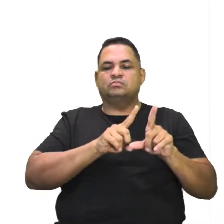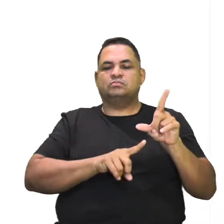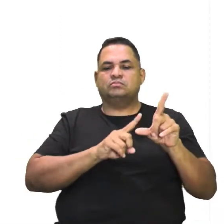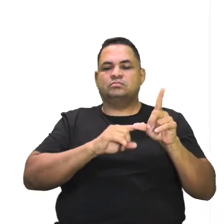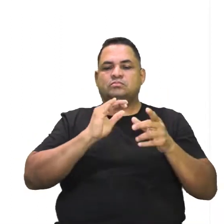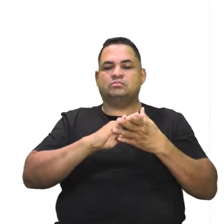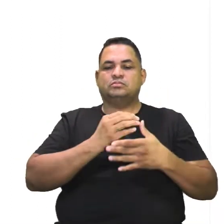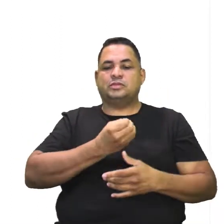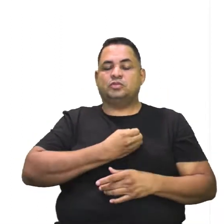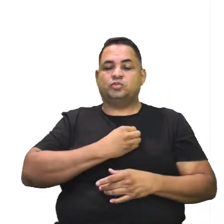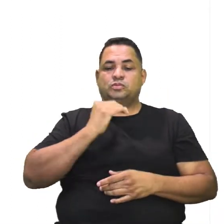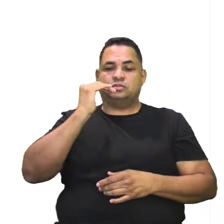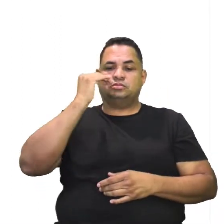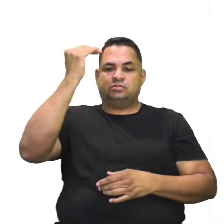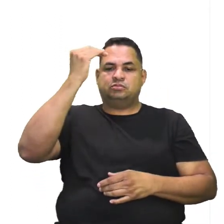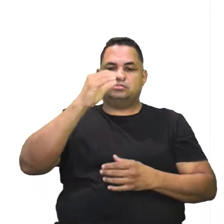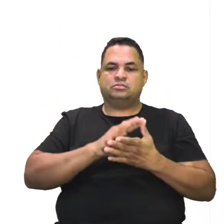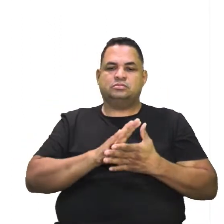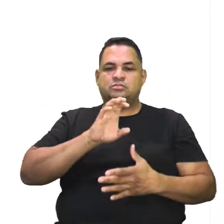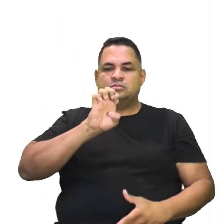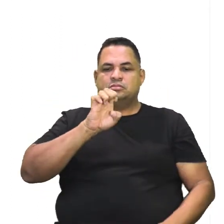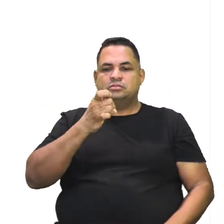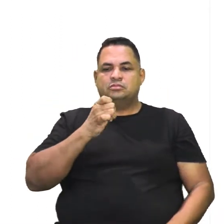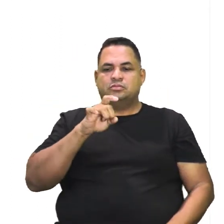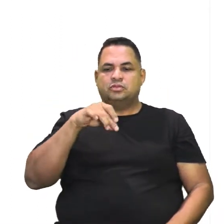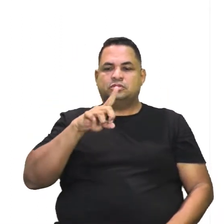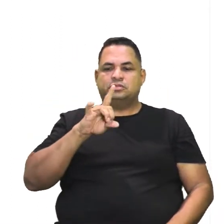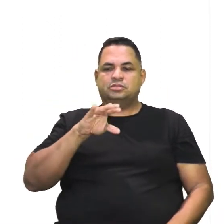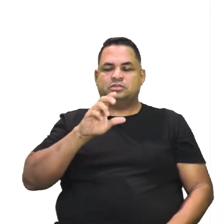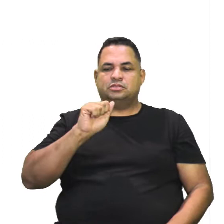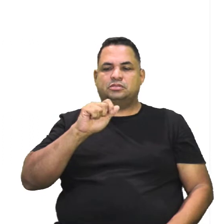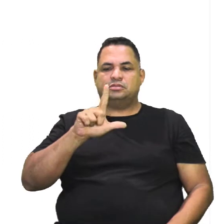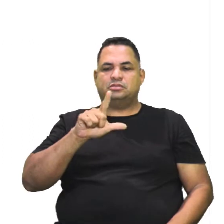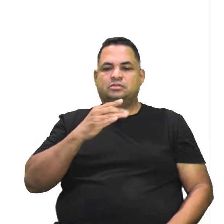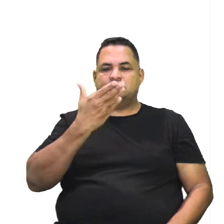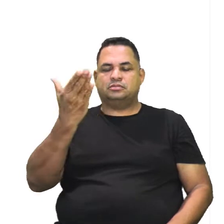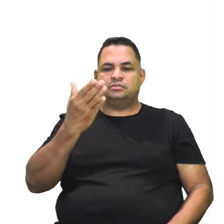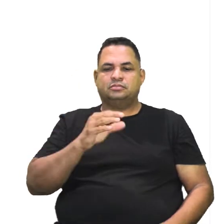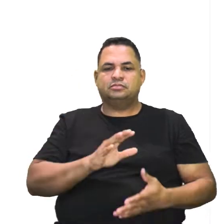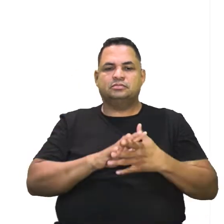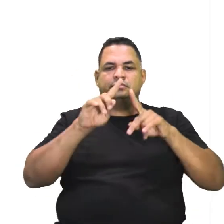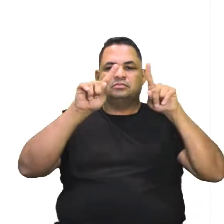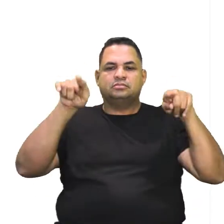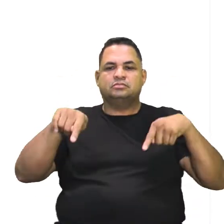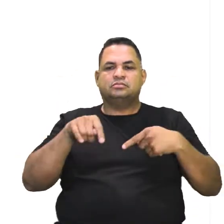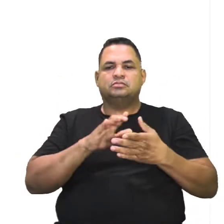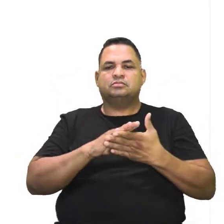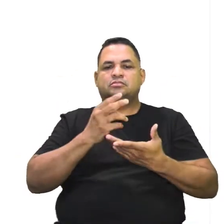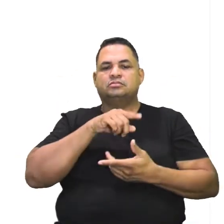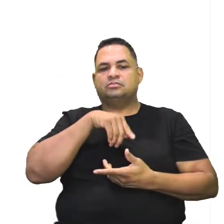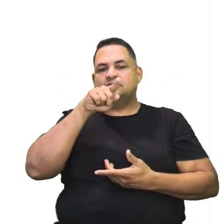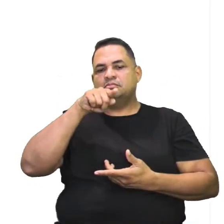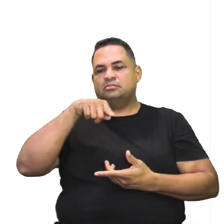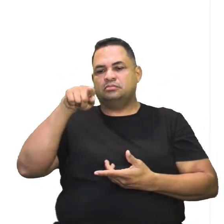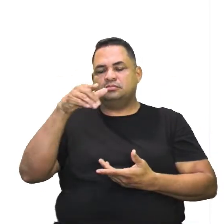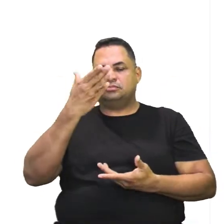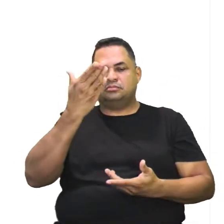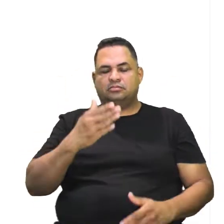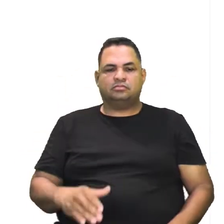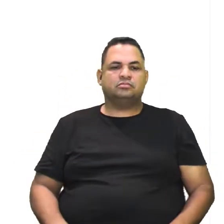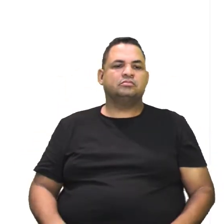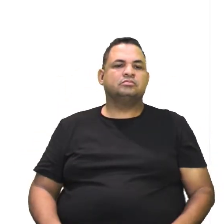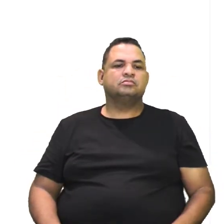descobrir, está no expoente, ela é do tipo exponencial. Vamos ver isso na tabela e no gráfico? Vamos ver como funciona? Olha Vamos lá.